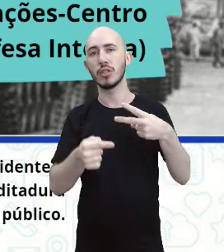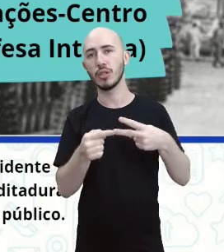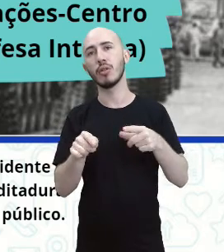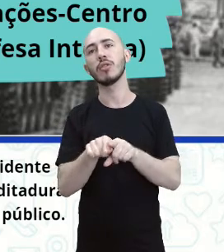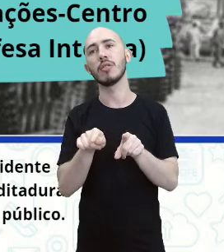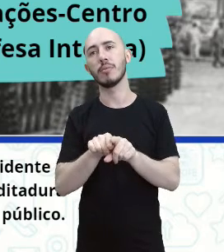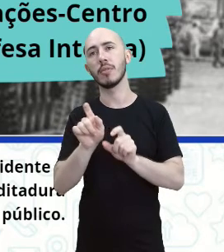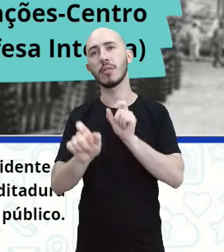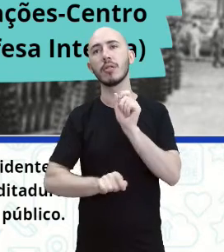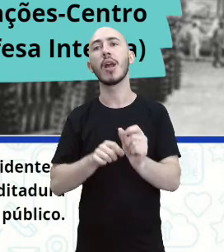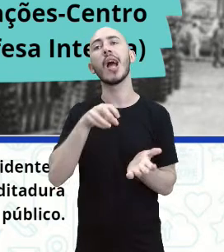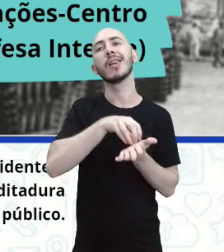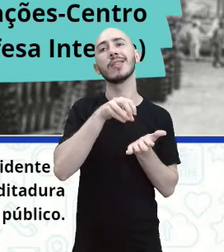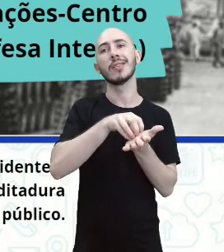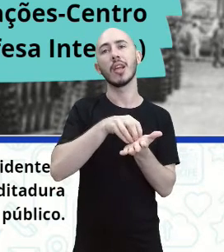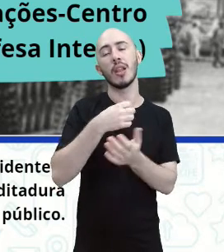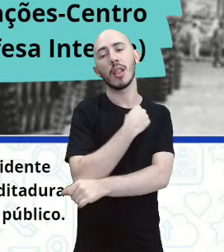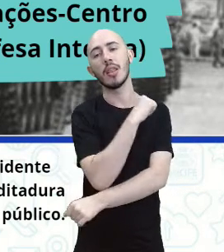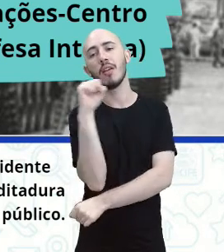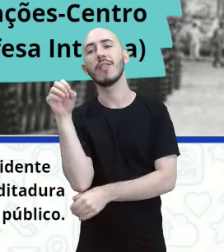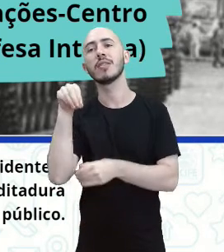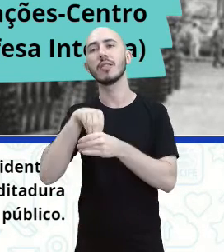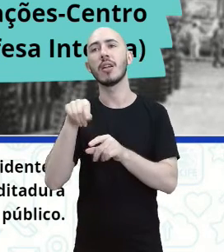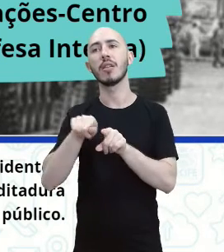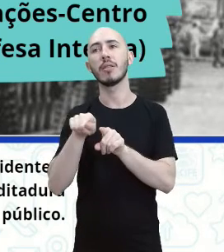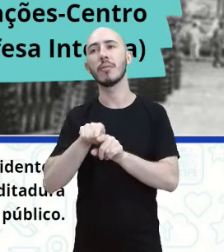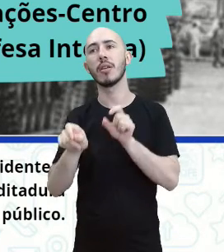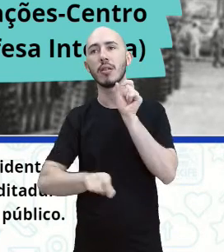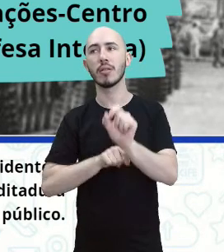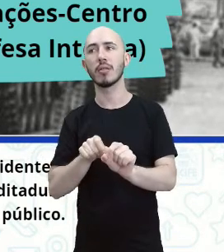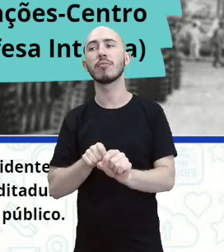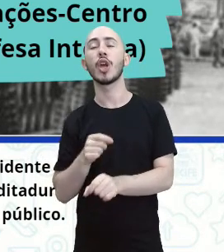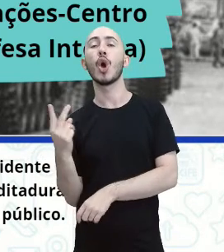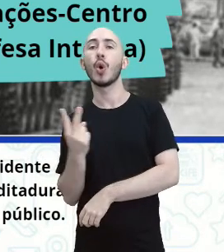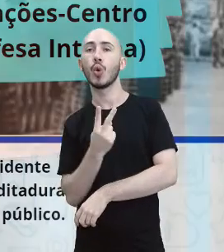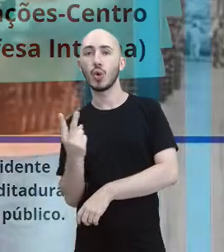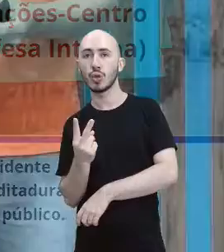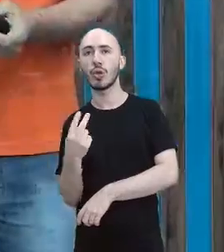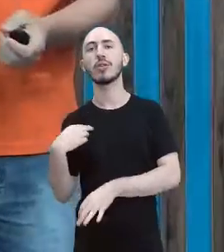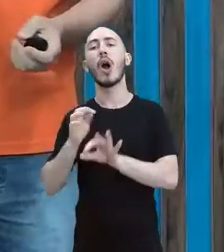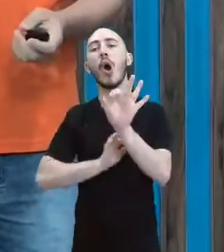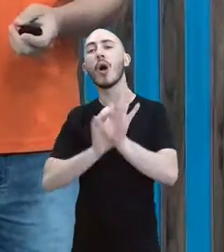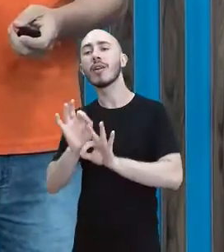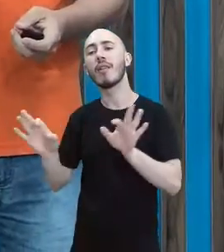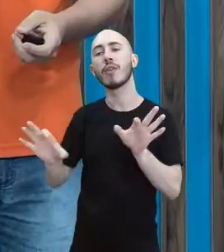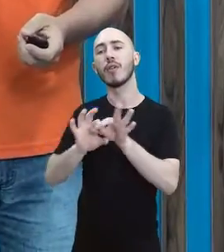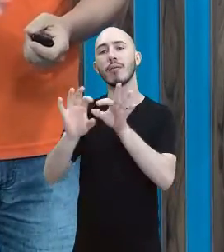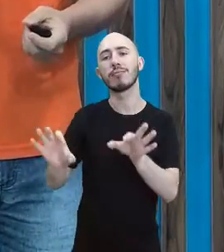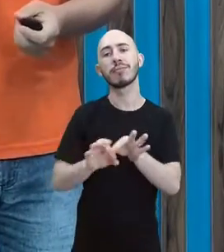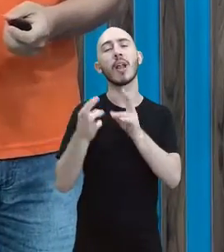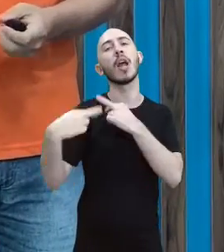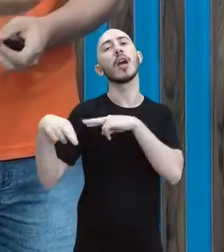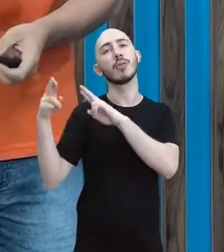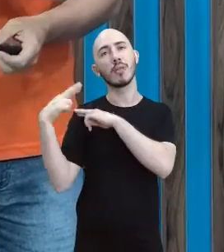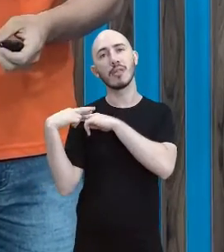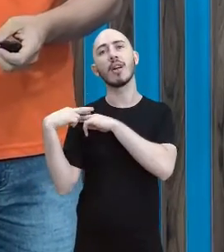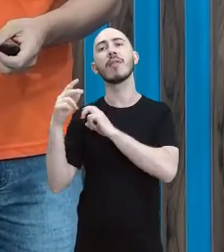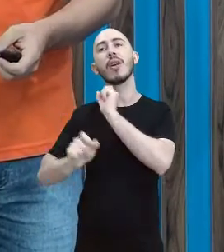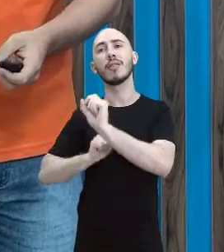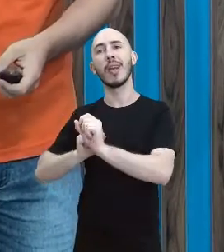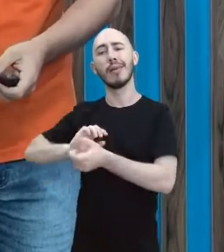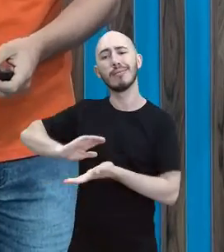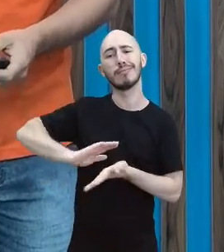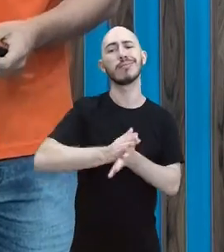Centro de Operação e Defesa Interna. Então, esses dois órgãos, de forma articulada com outros, acabaram sendo responsáveis por muita